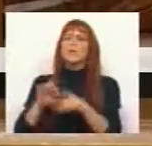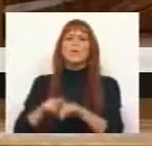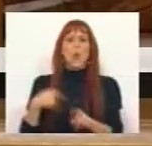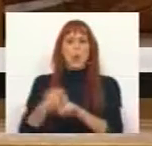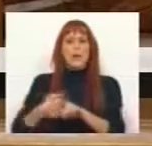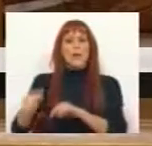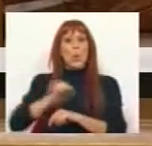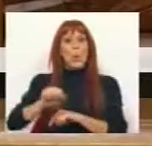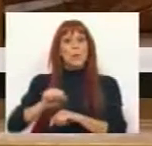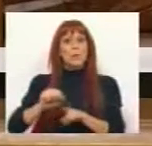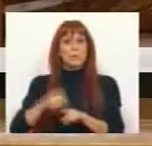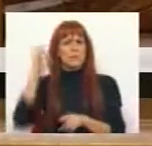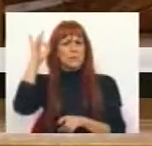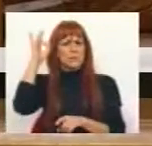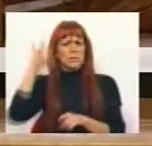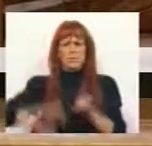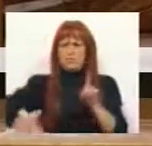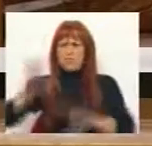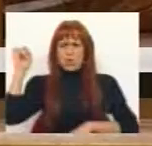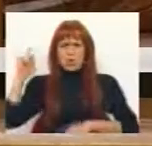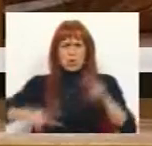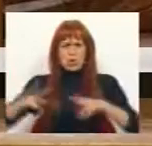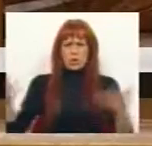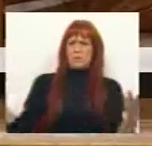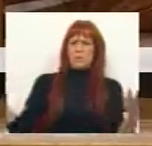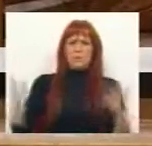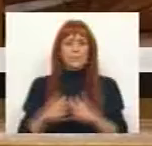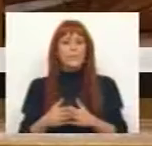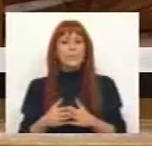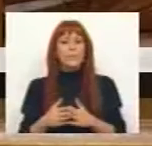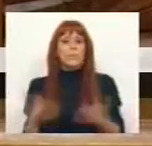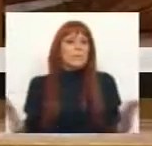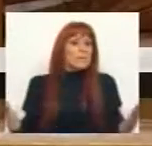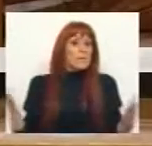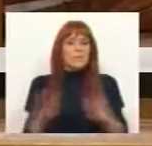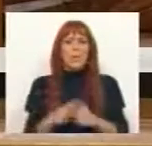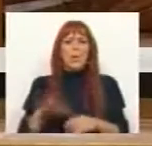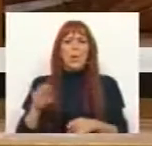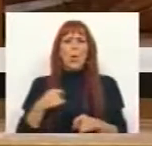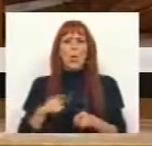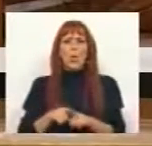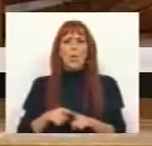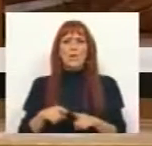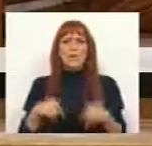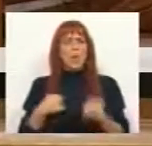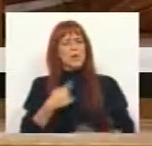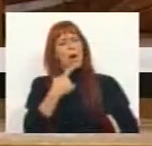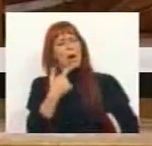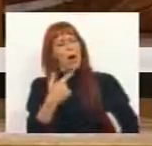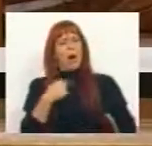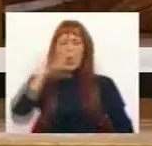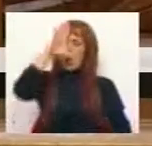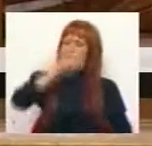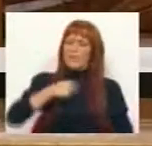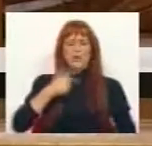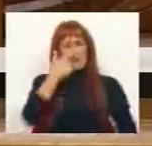ao combate à fraude e à evasão fiscal. Afinal, quando se auto-intitulavam o